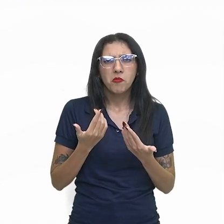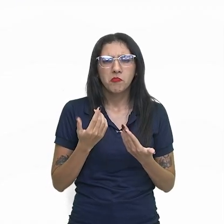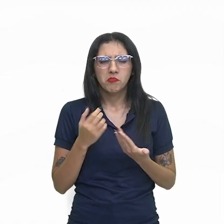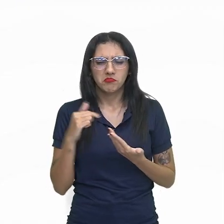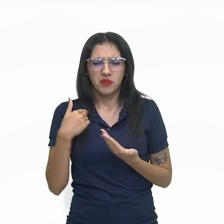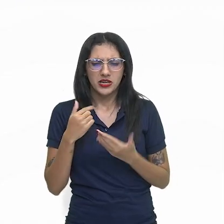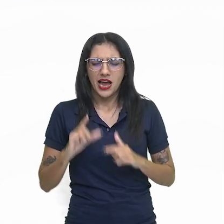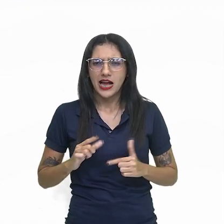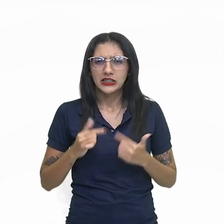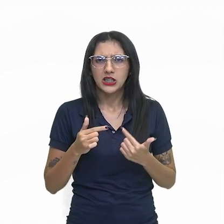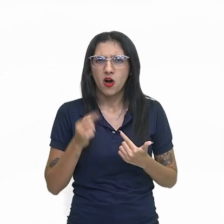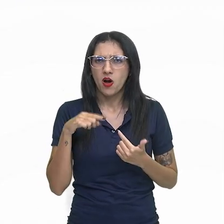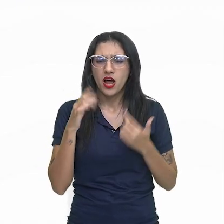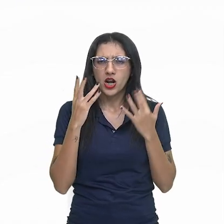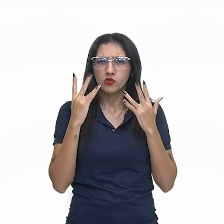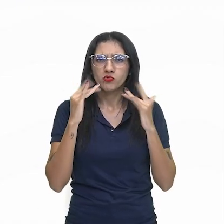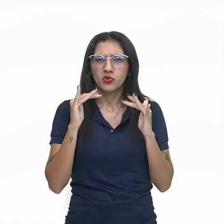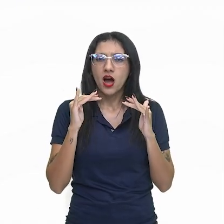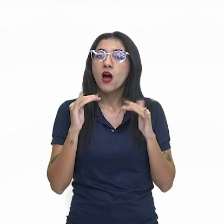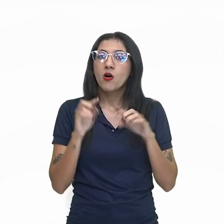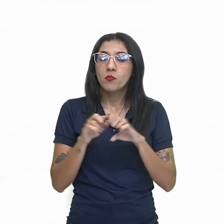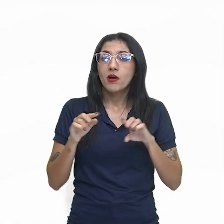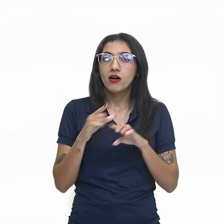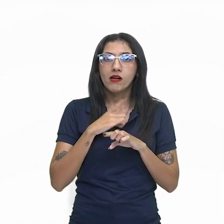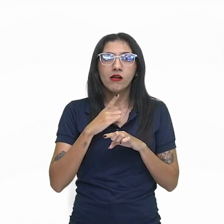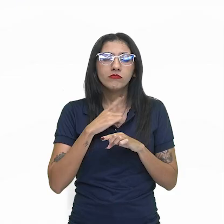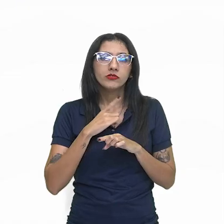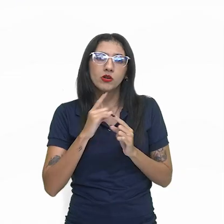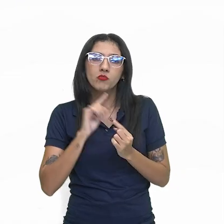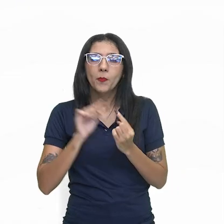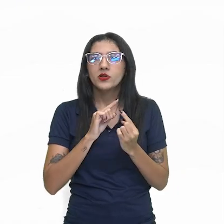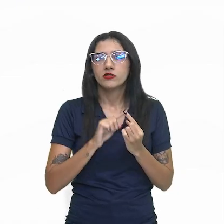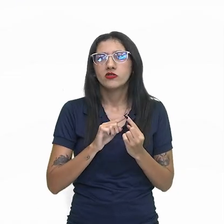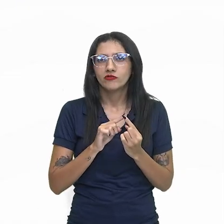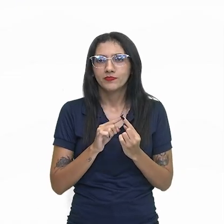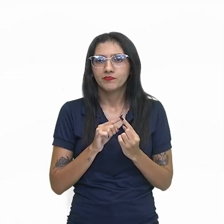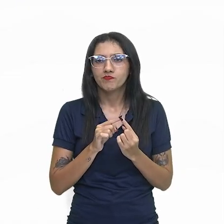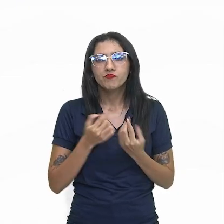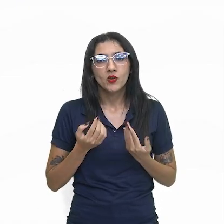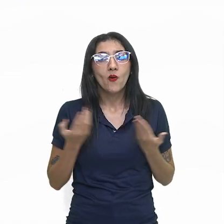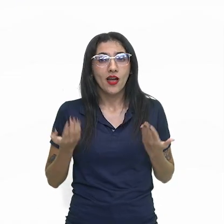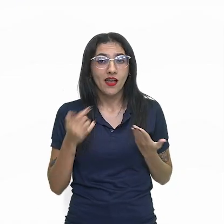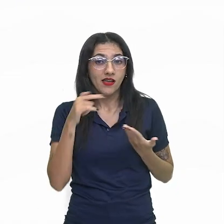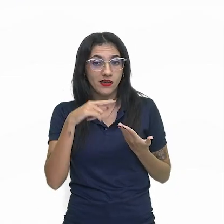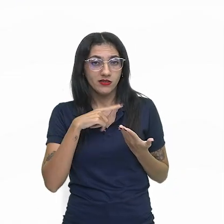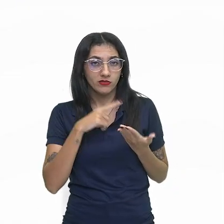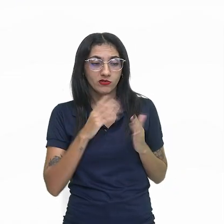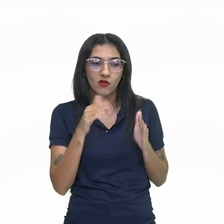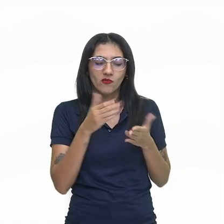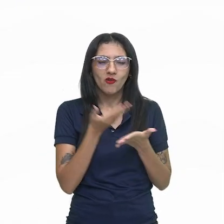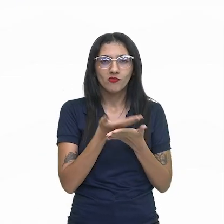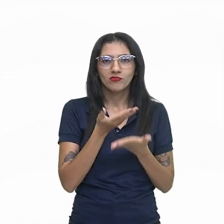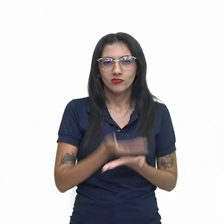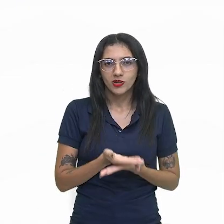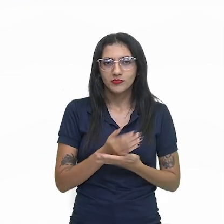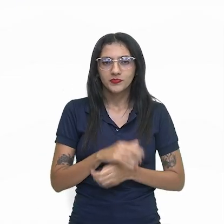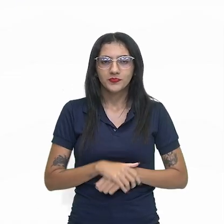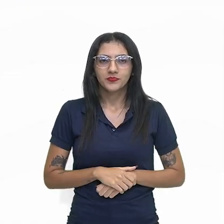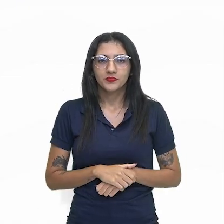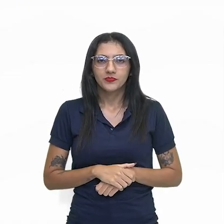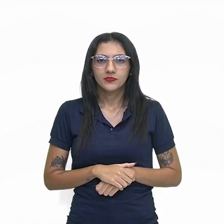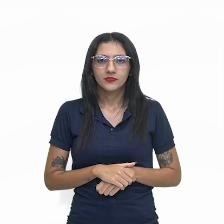não age por acaso, tem um sentido nessa sua ação, e é isso que ele vai, então, estudar, né?